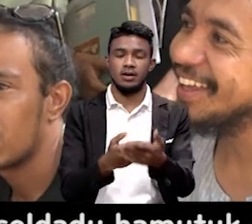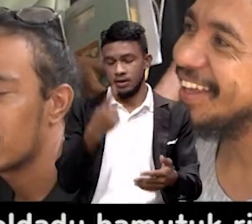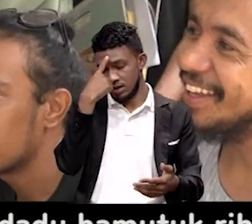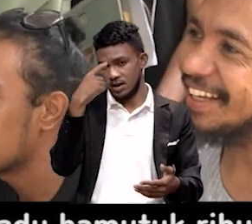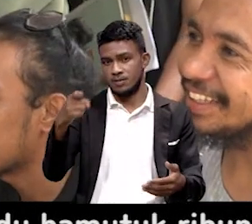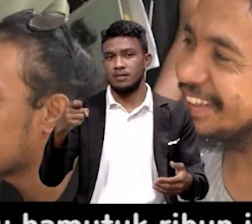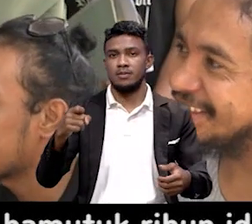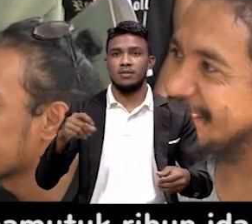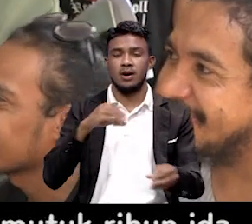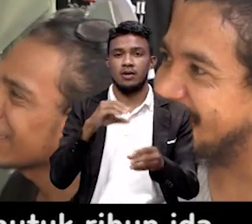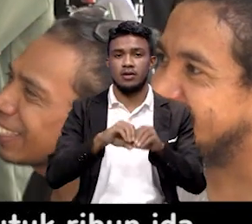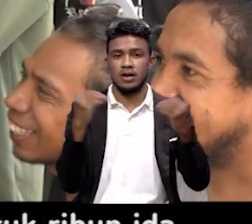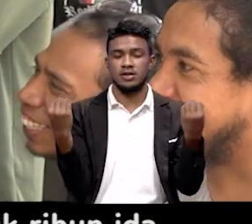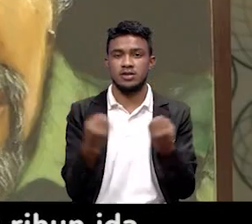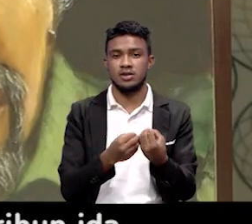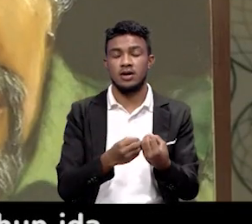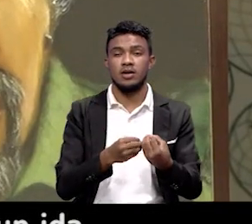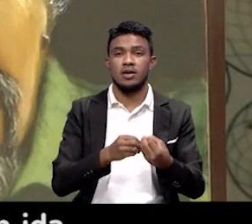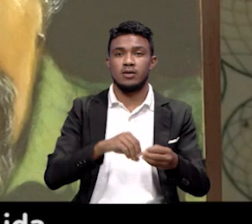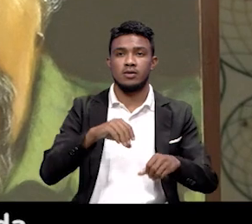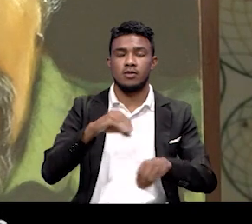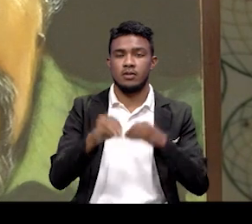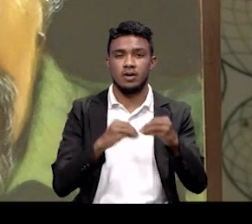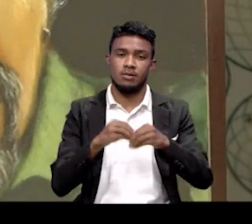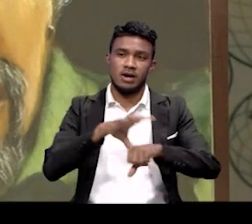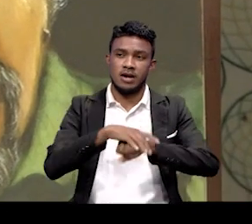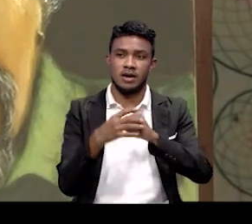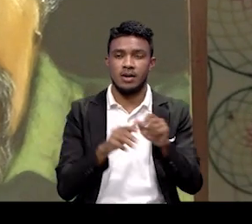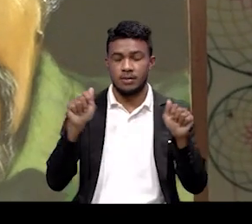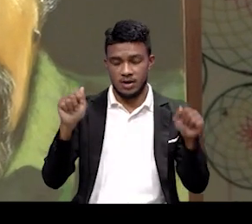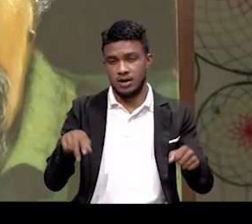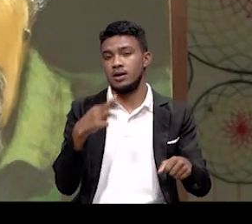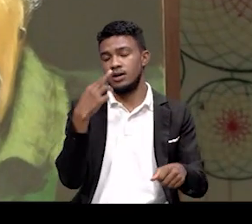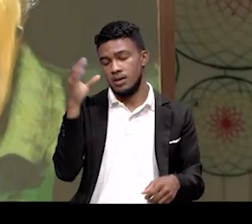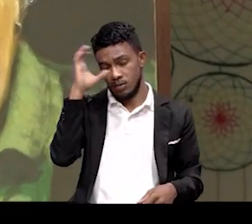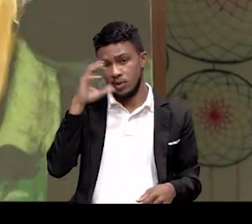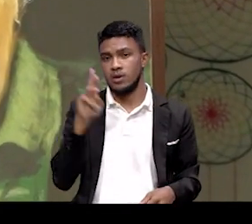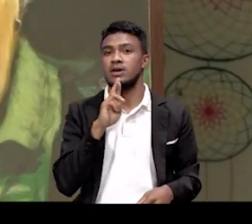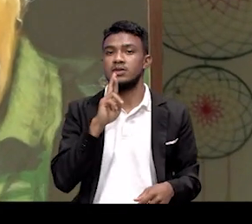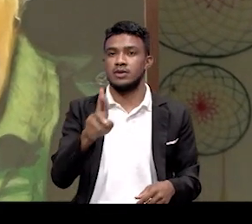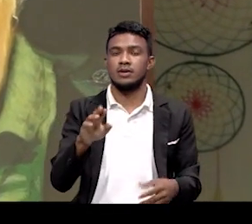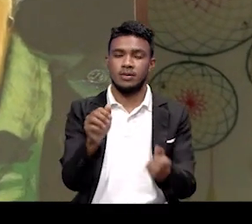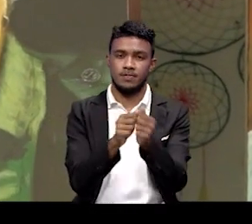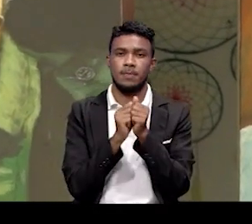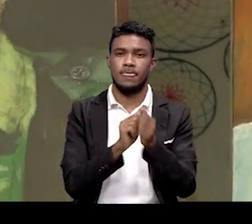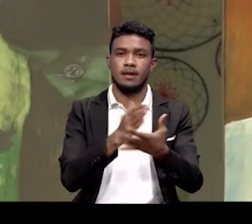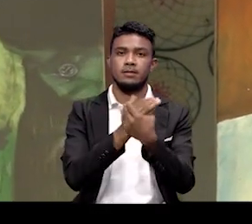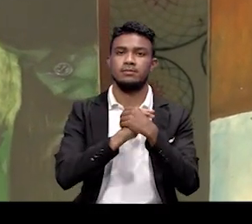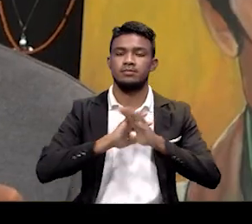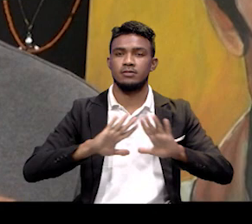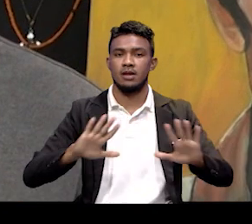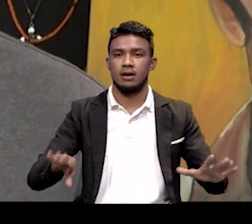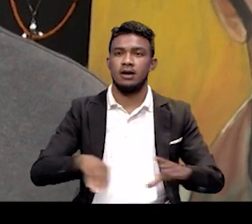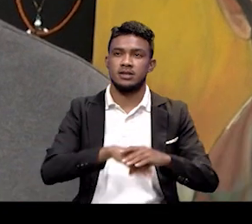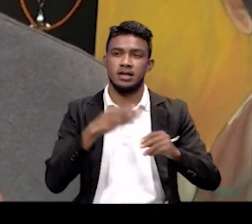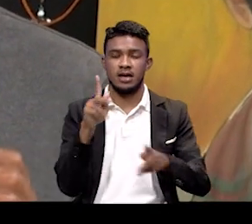Barrai se esforço buka meios atu parte rua bele ia aproximação ba malu. Asai ema ida fusi